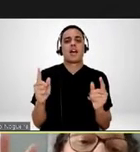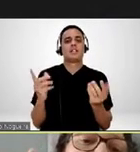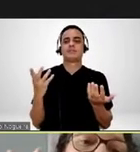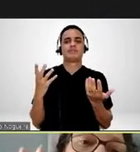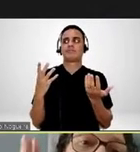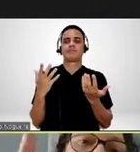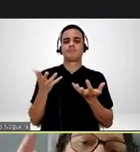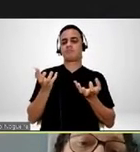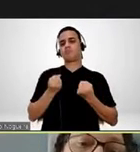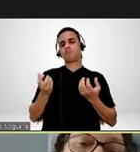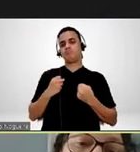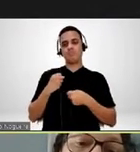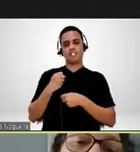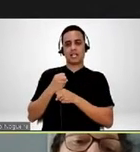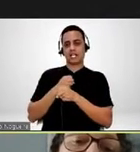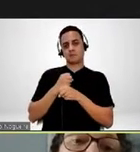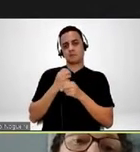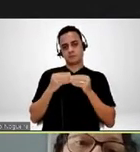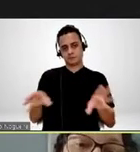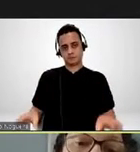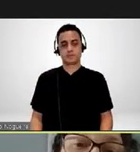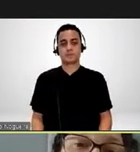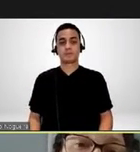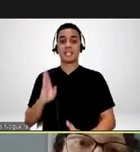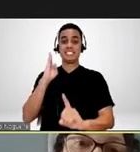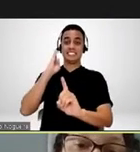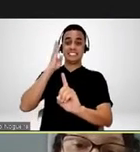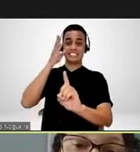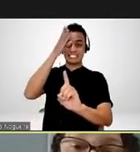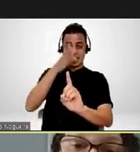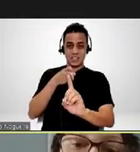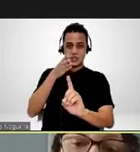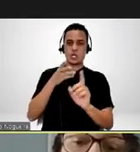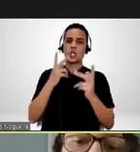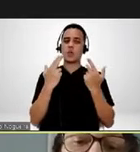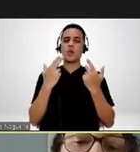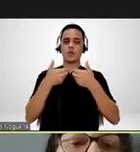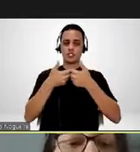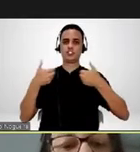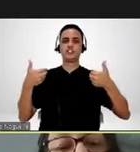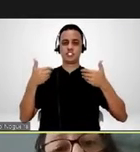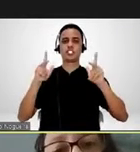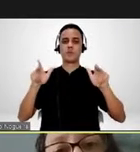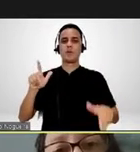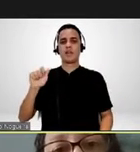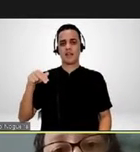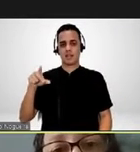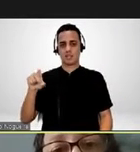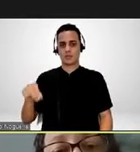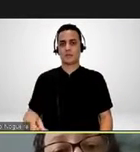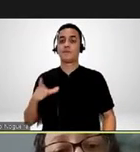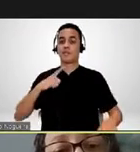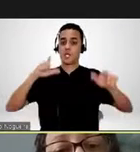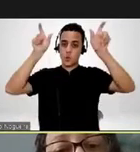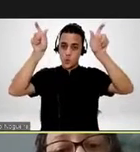parte central da fotografia se divide em 3 partes, bem como a do Lando. 2 nas extremidades,